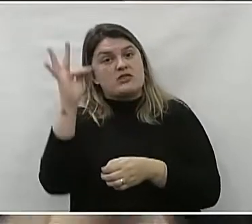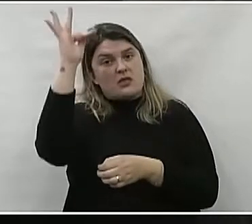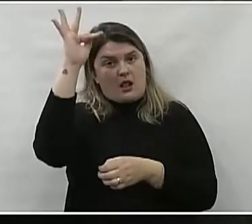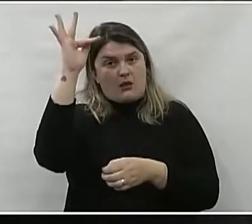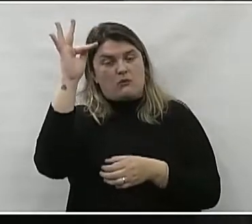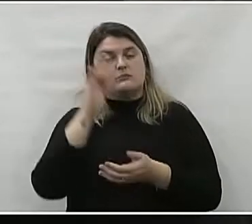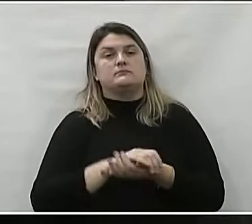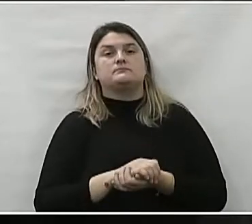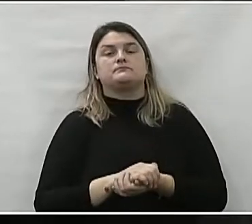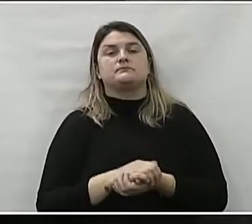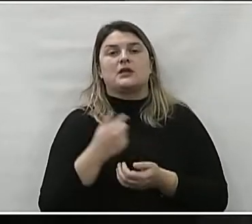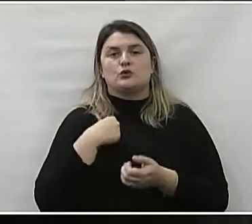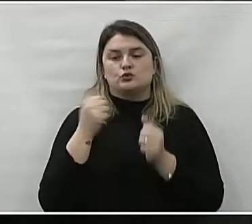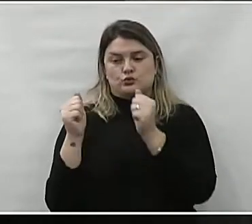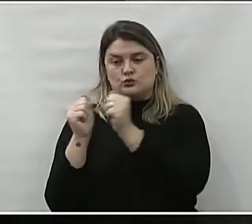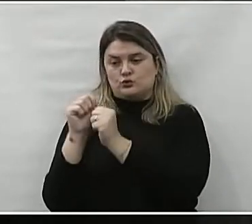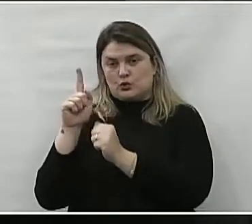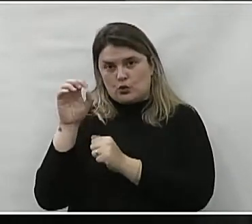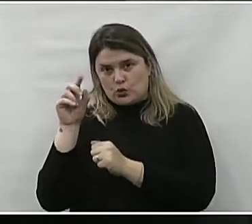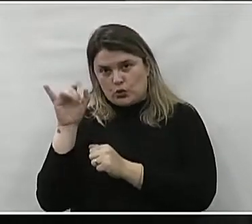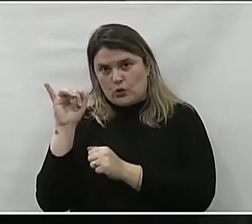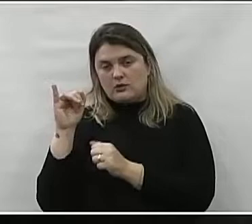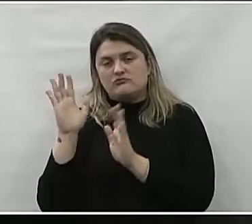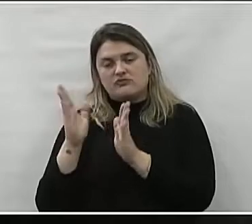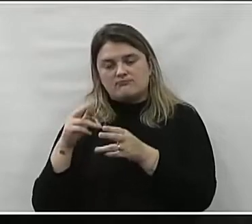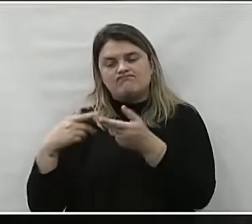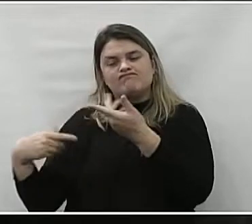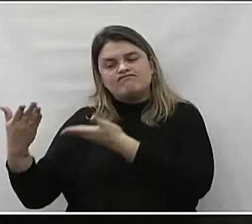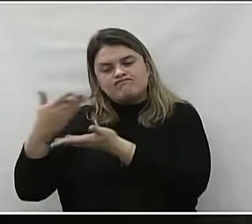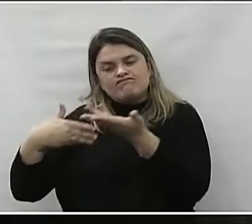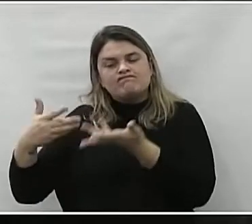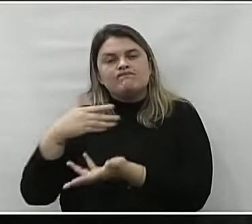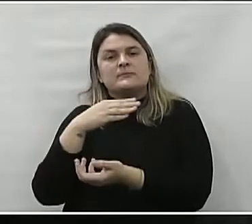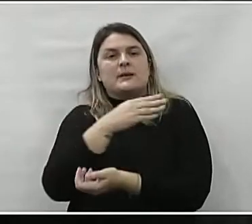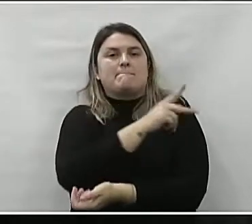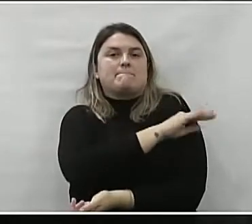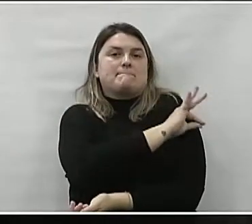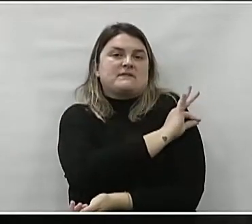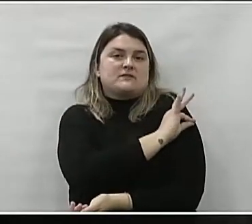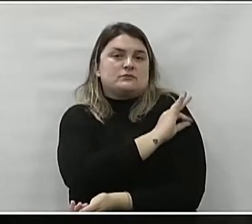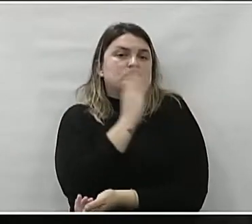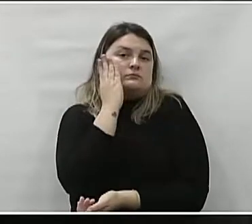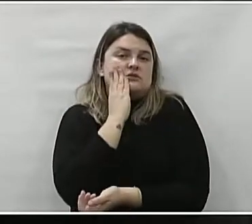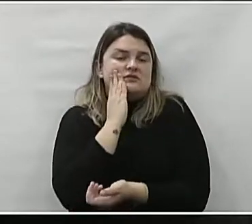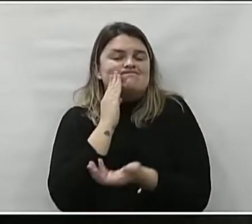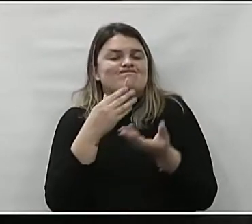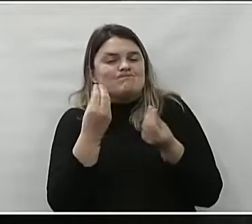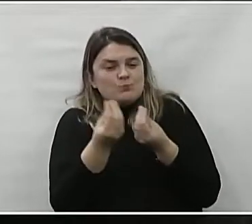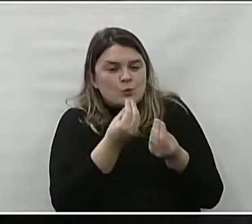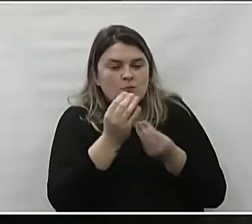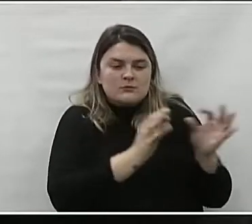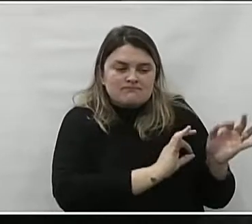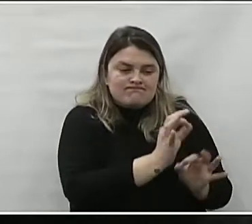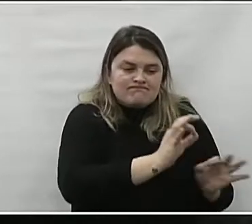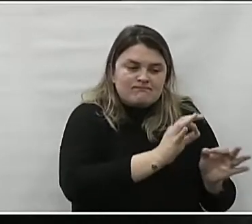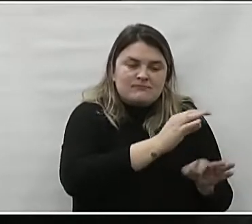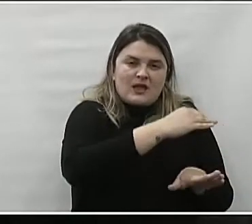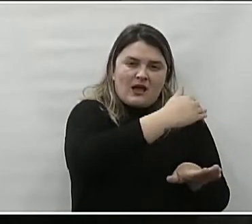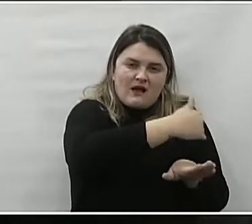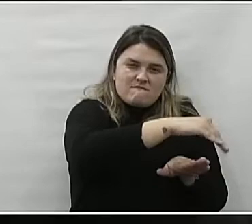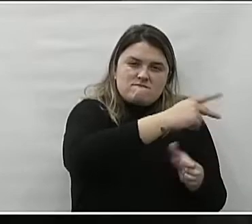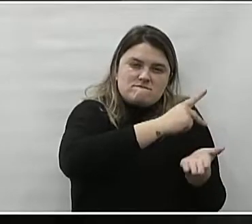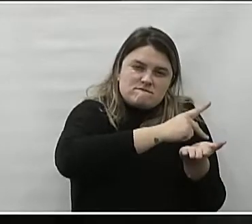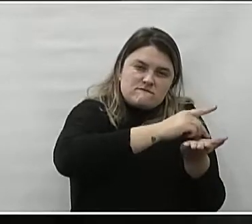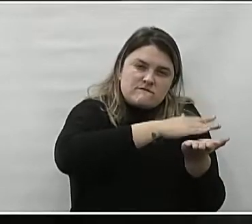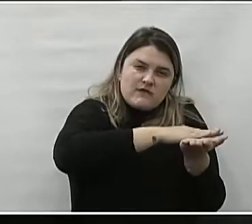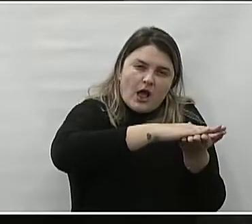para que possa né o prefeito bashir está buscando recursos para melhorar aquele asfalto ali do Trevo